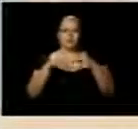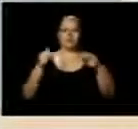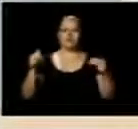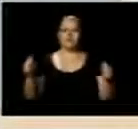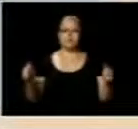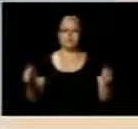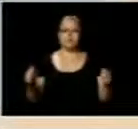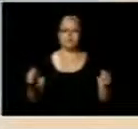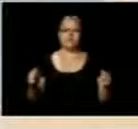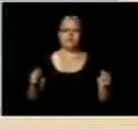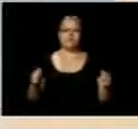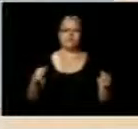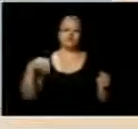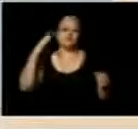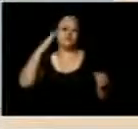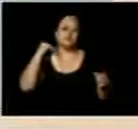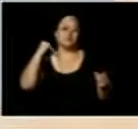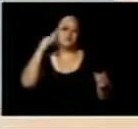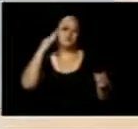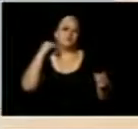Passe no rosto.